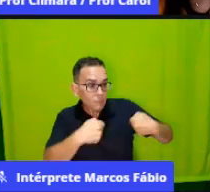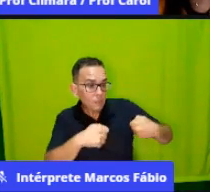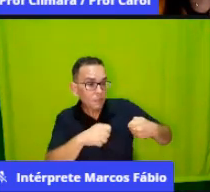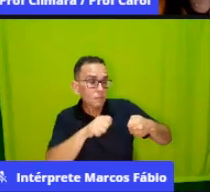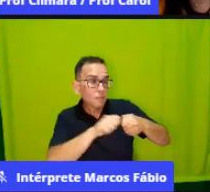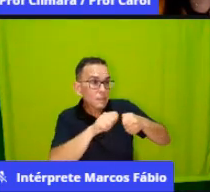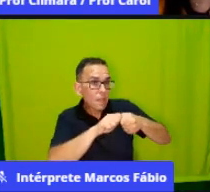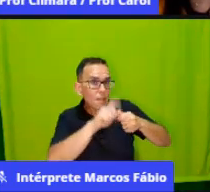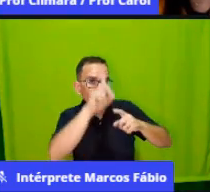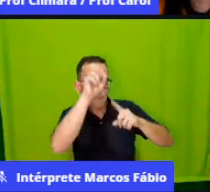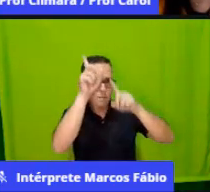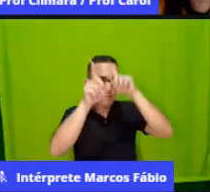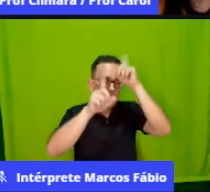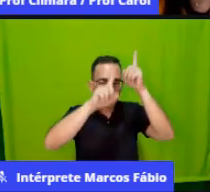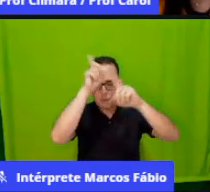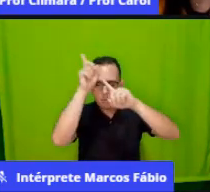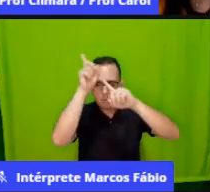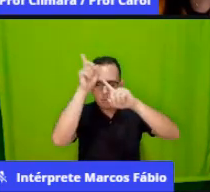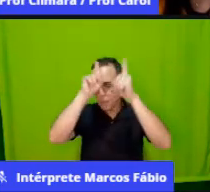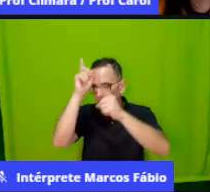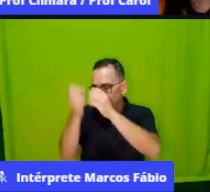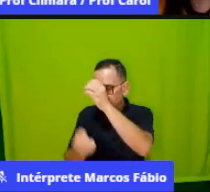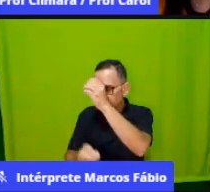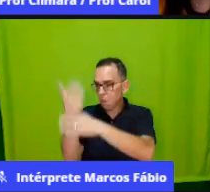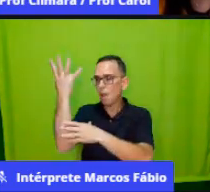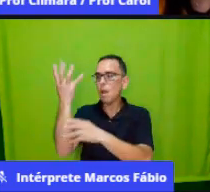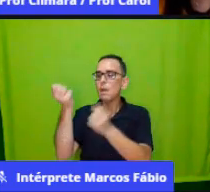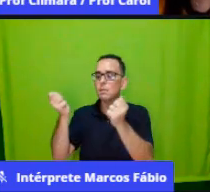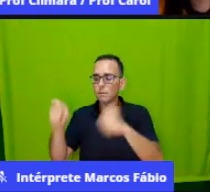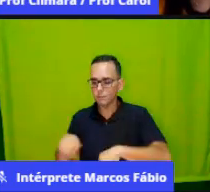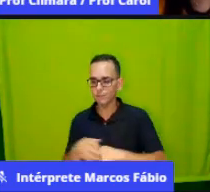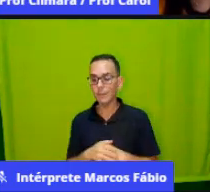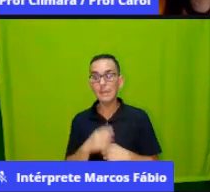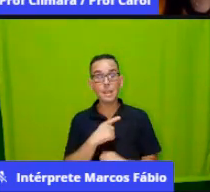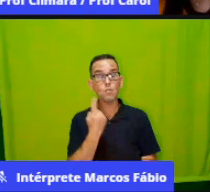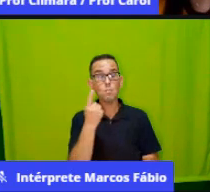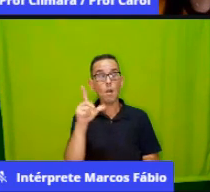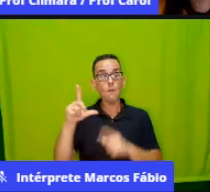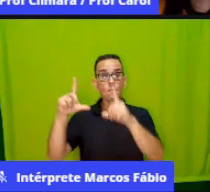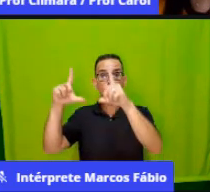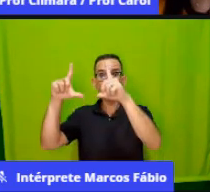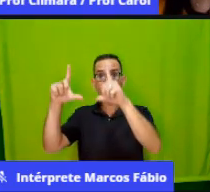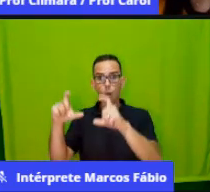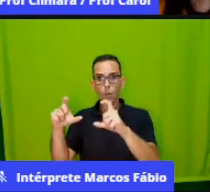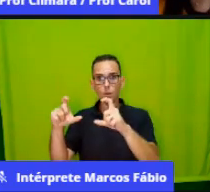elaborando, preparando, fazendo. A gente trouxe uma foto aqui,